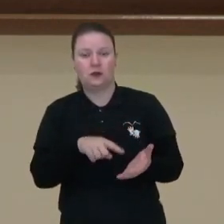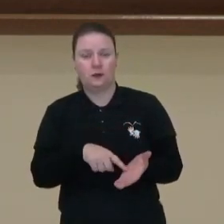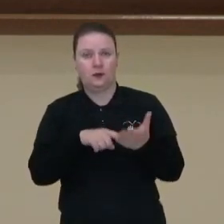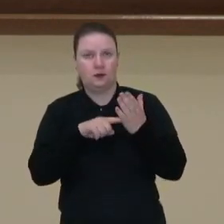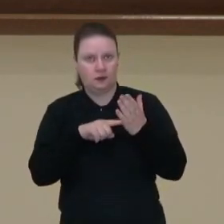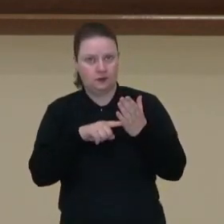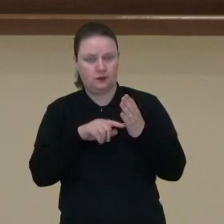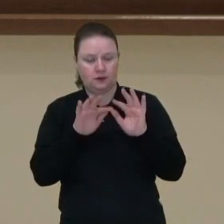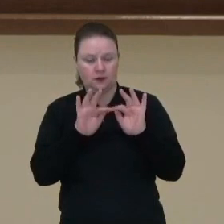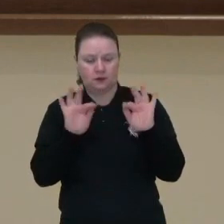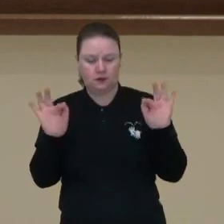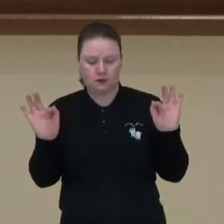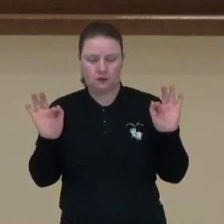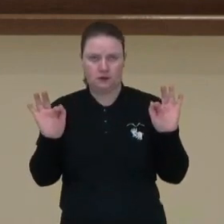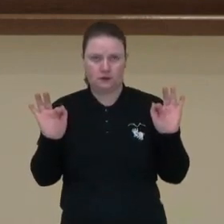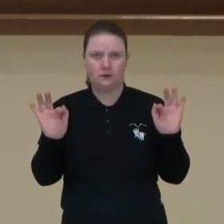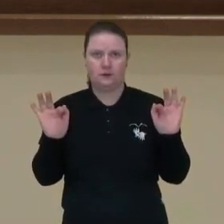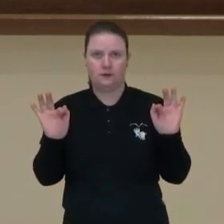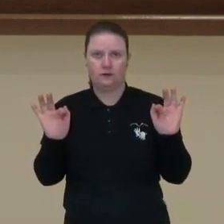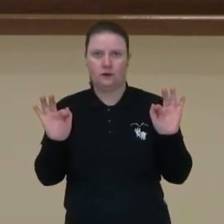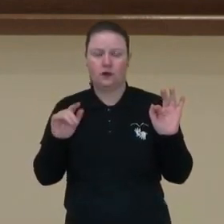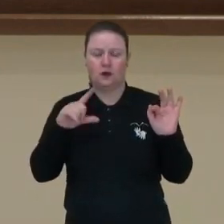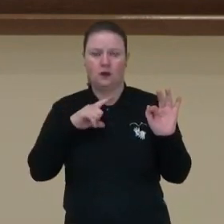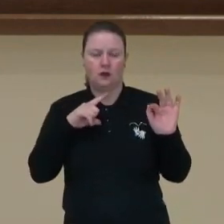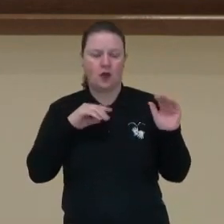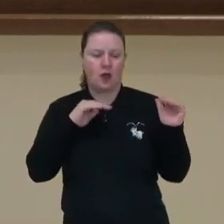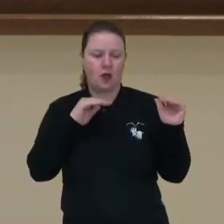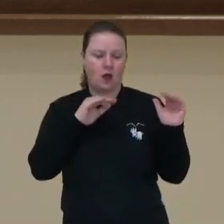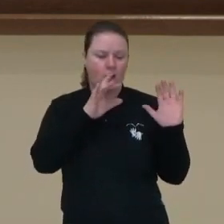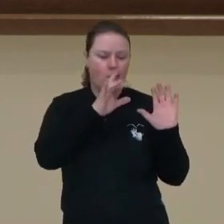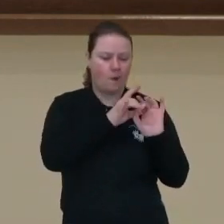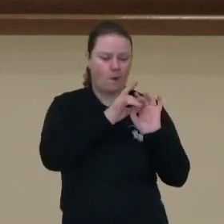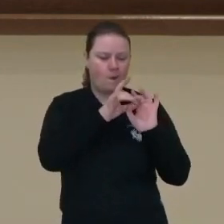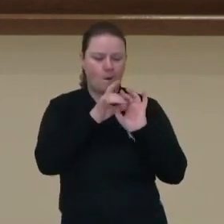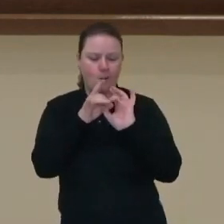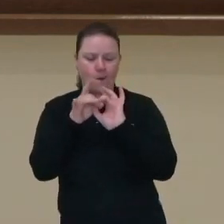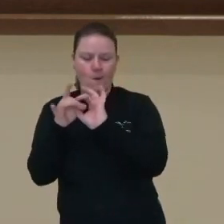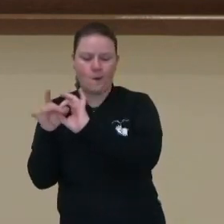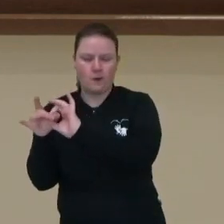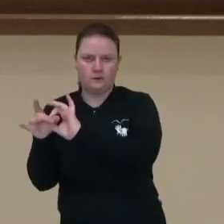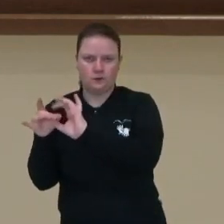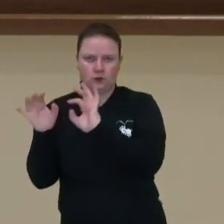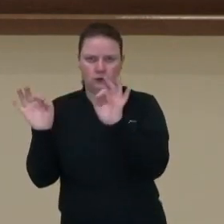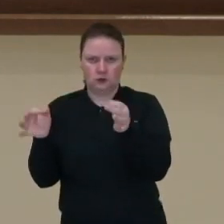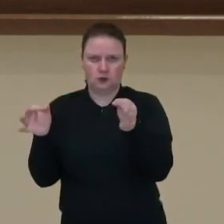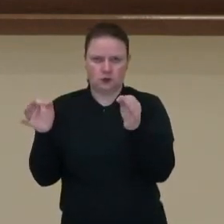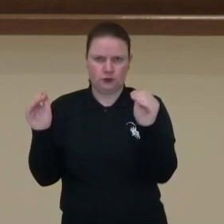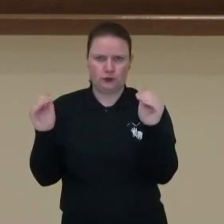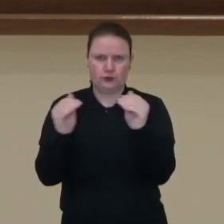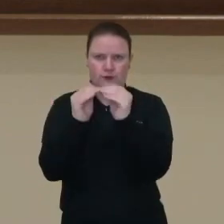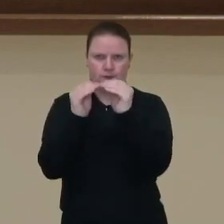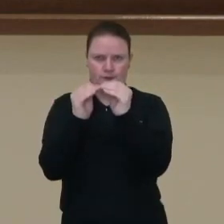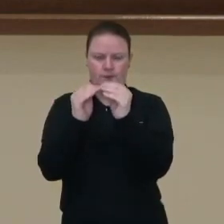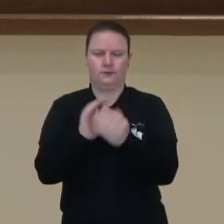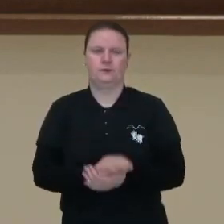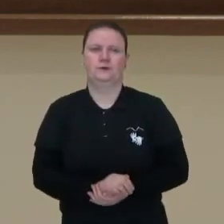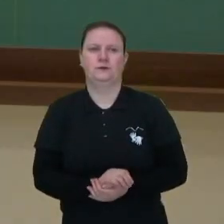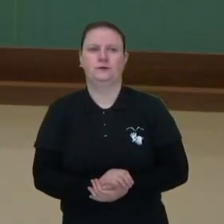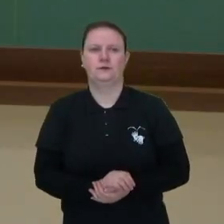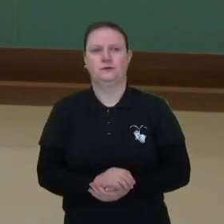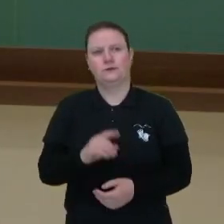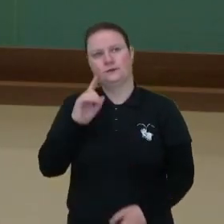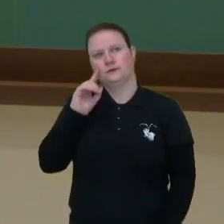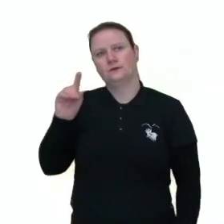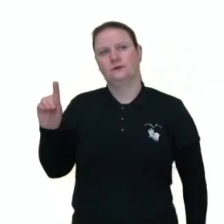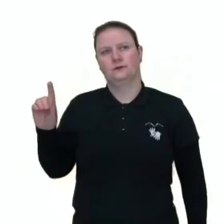precisar, né, que os elementos ali concordem, né, diante de certas regrinhas. Vamos observar quais são essas regrinhas? Acompanhe